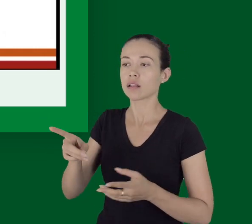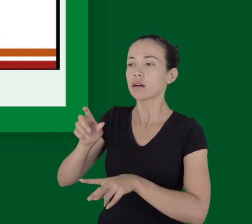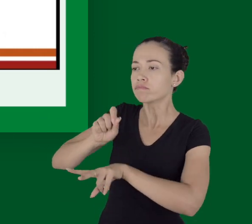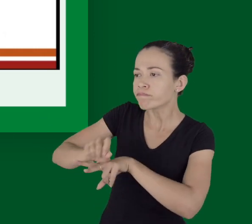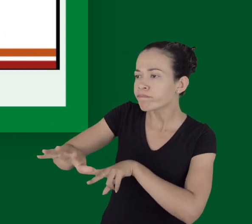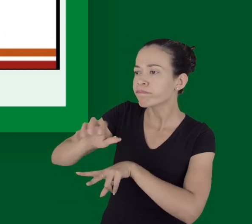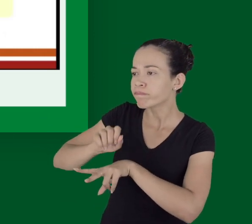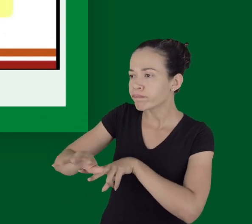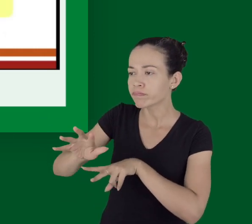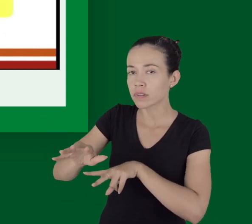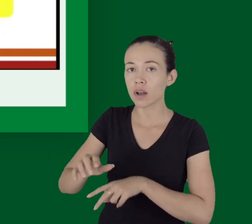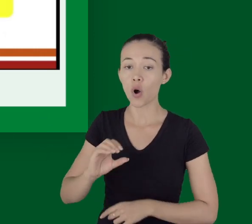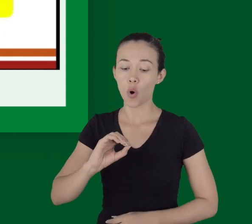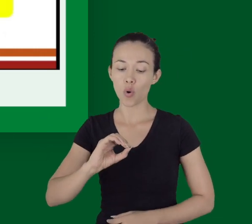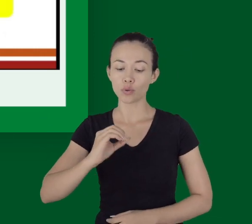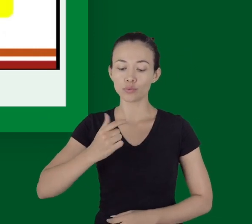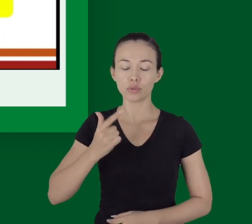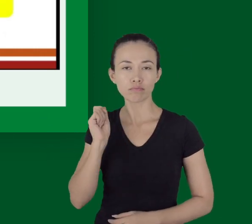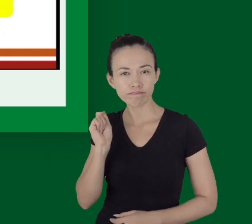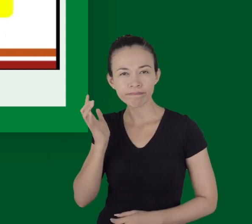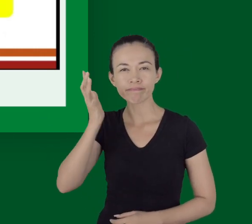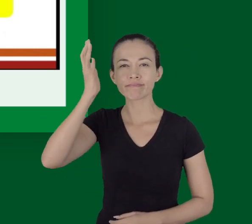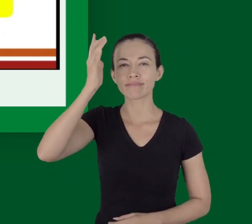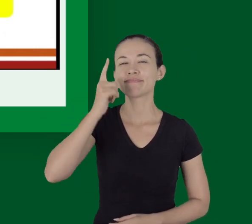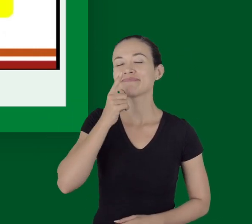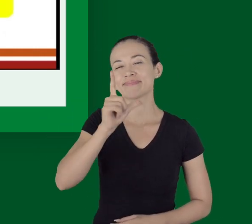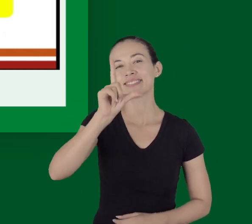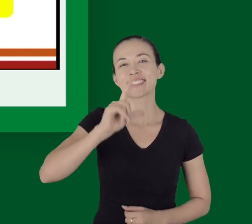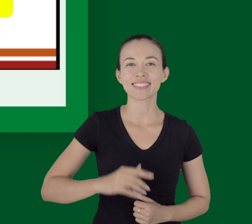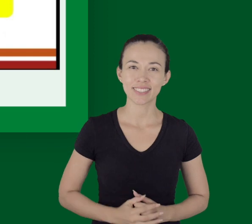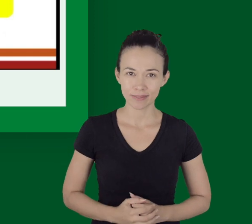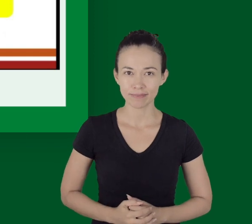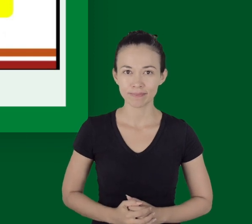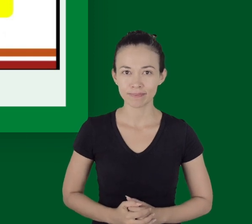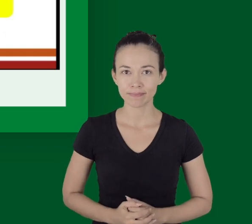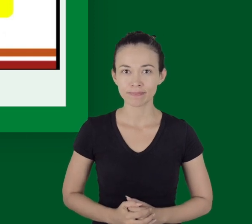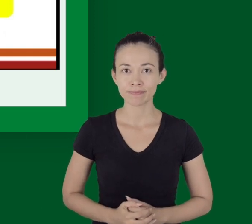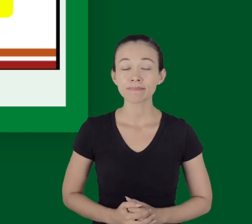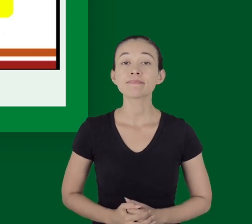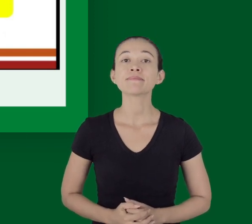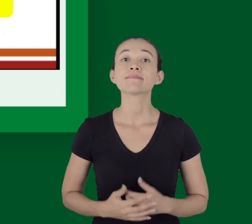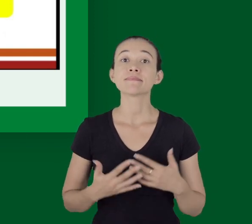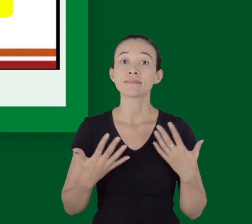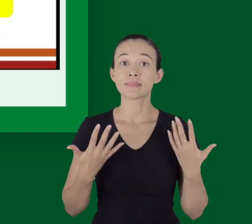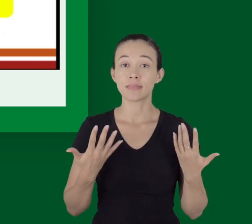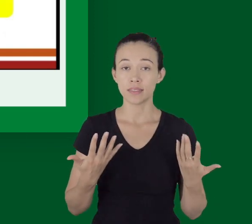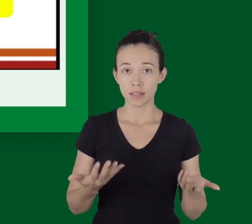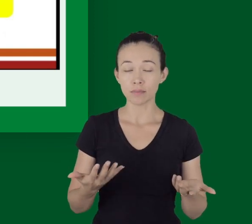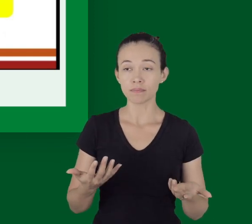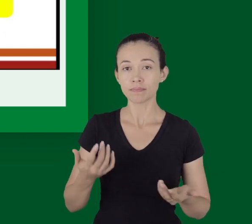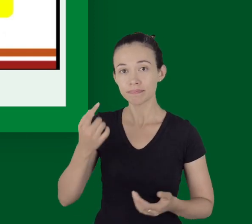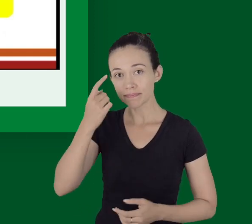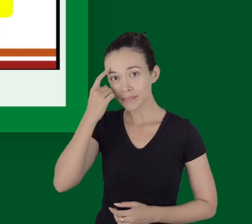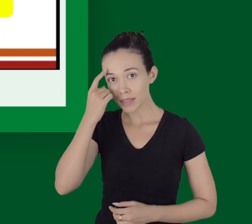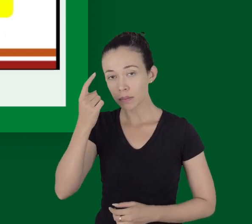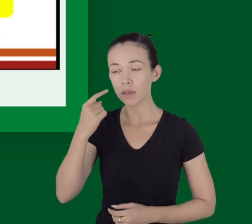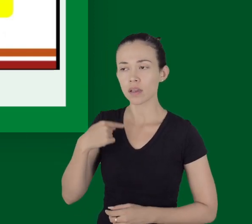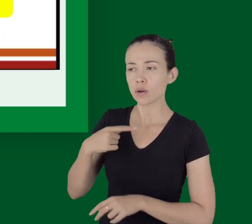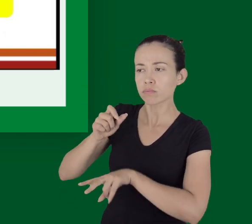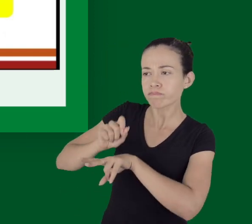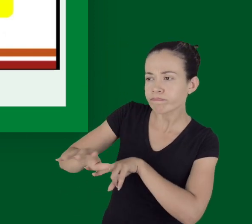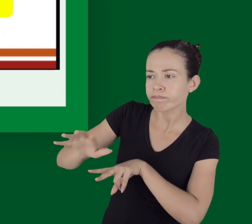de oxigênio para o cérebro. Então, no momento que eu garanto e forneço altas frações, lembrando que é o golden